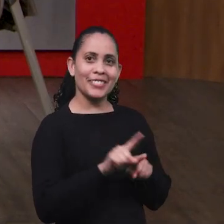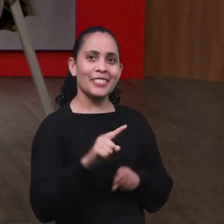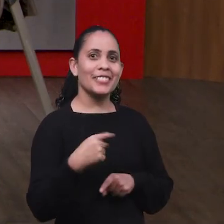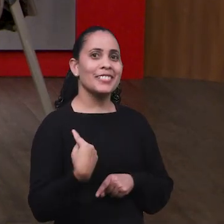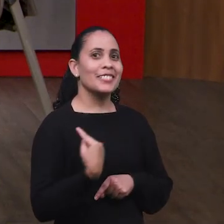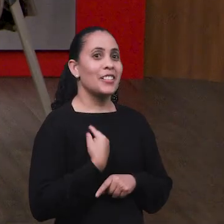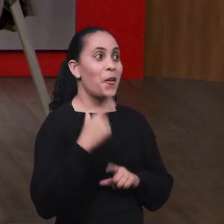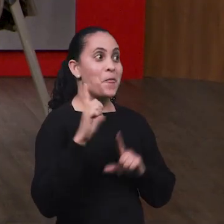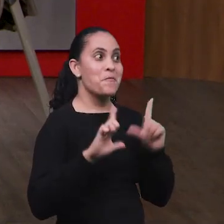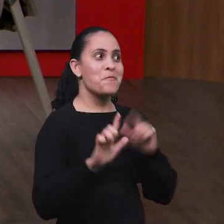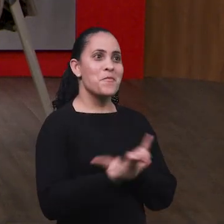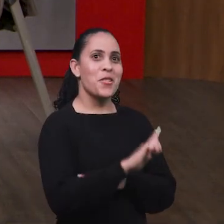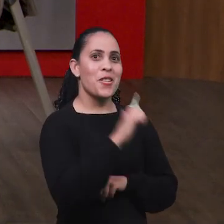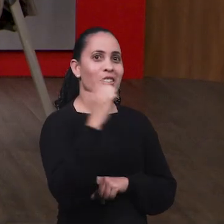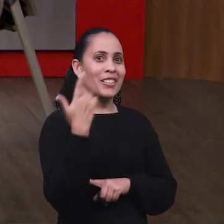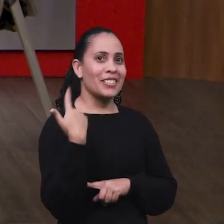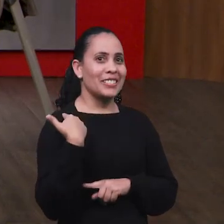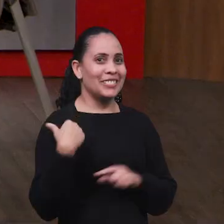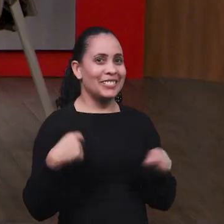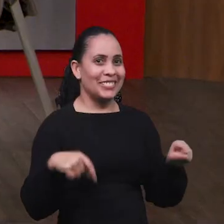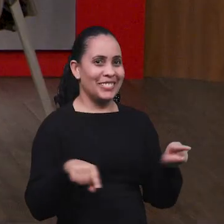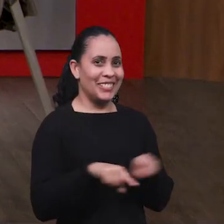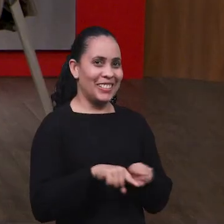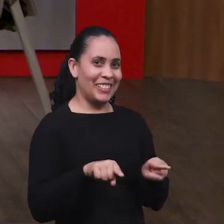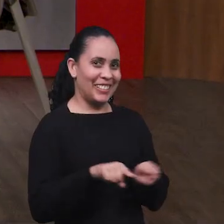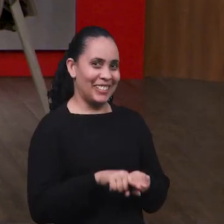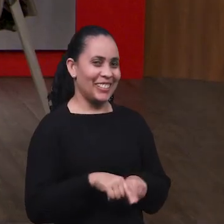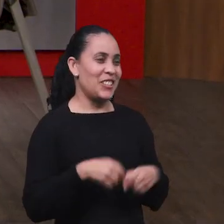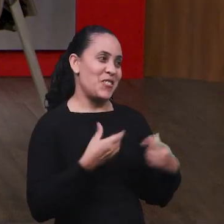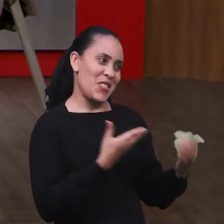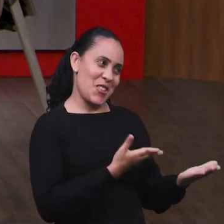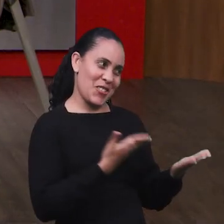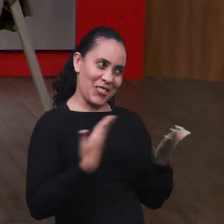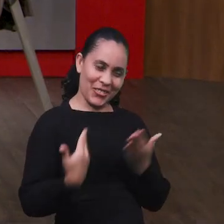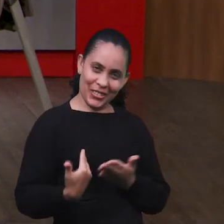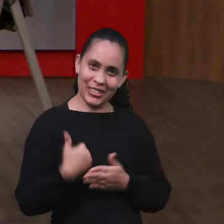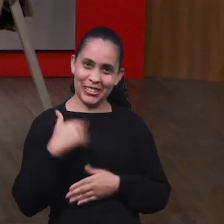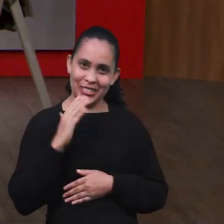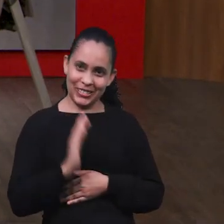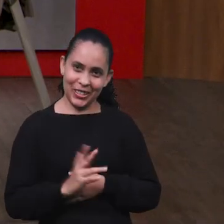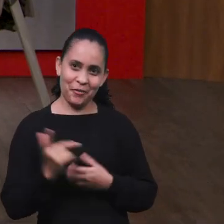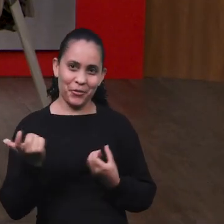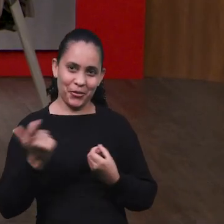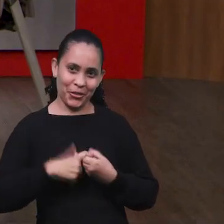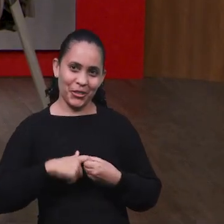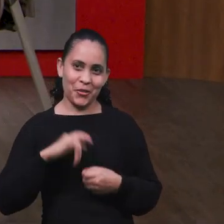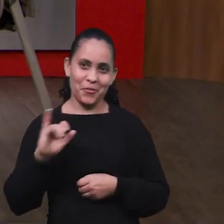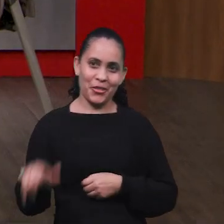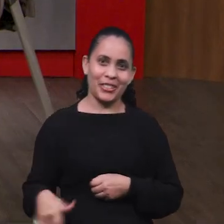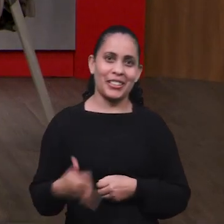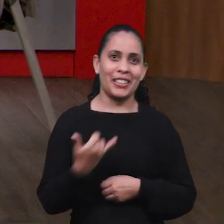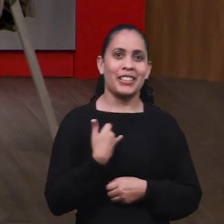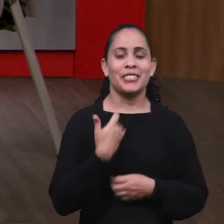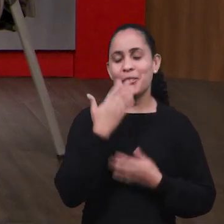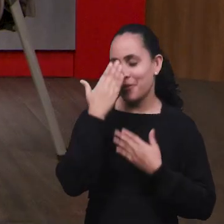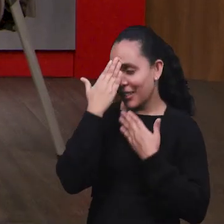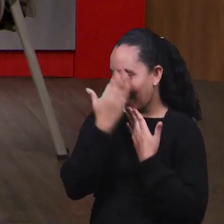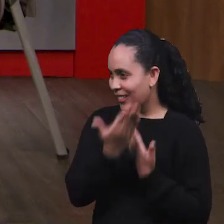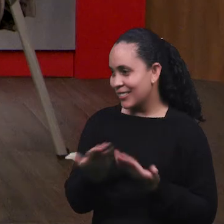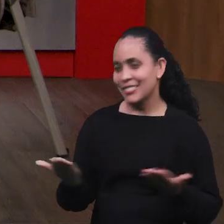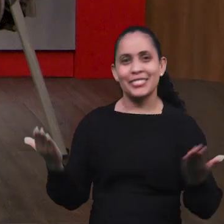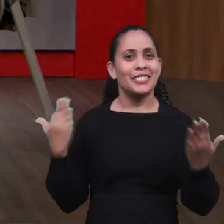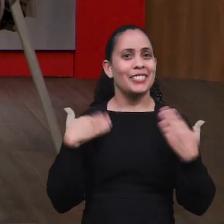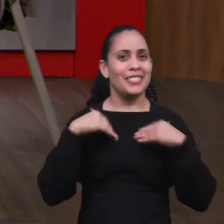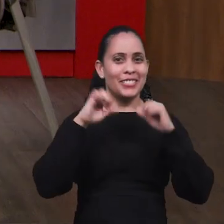eu já vi que nós temos assunto para fazer um próximo, tá bom? Já deixo o meu convite antecipado para uma próxima oportunidade, tá, Vinícius?